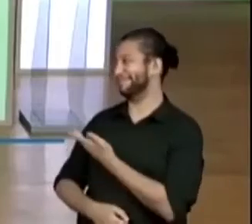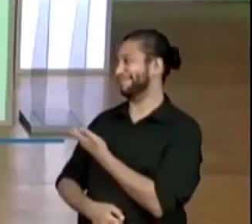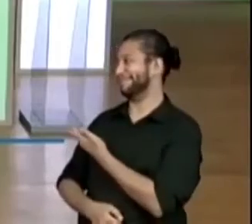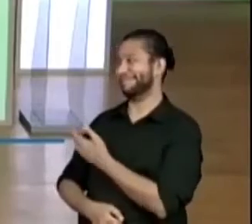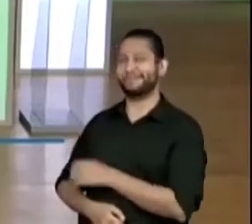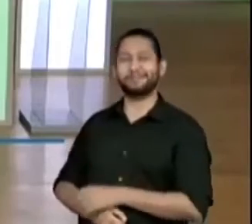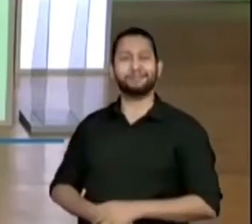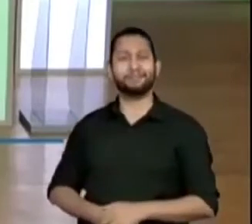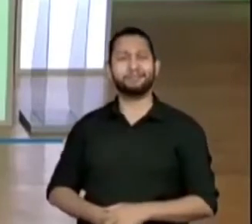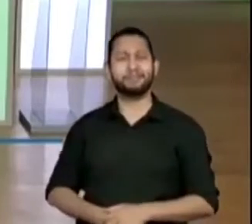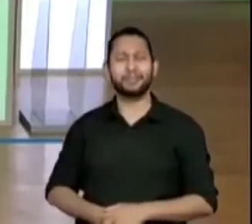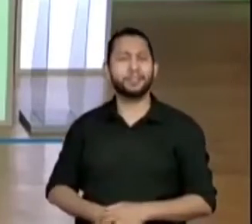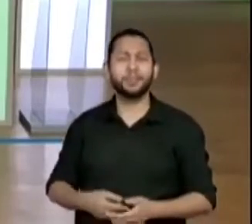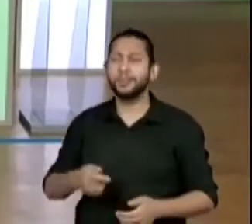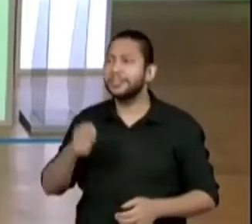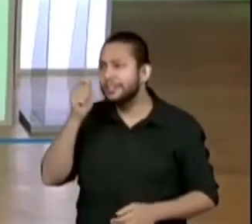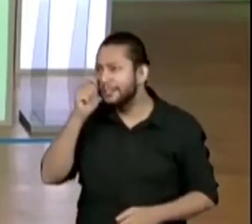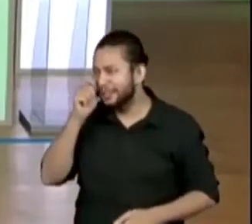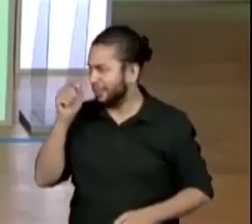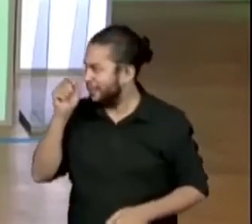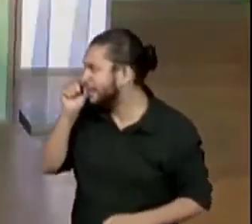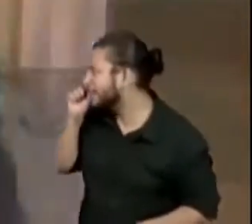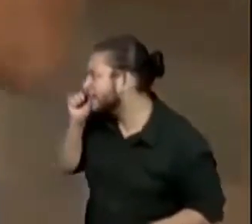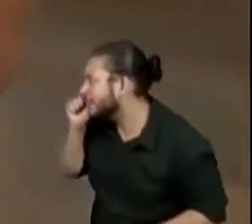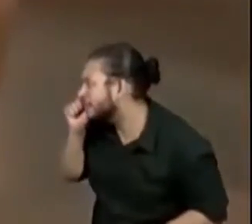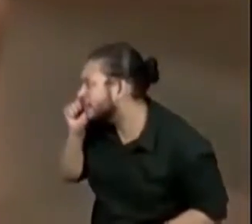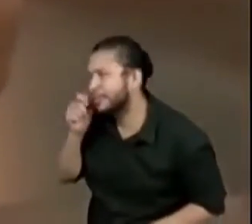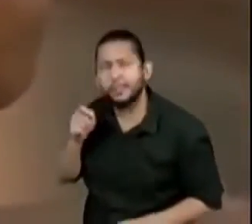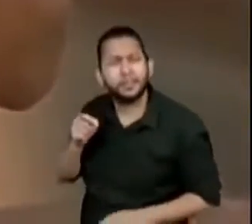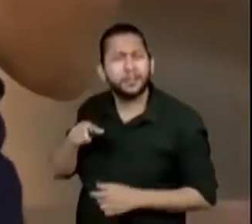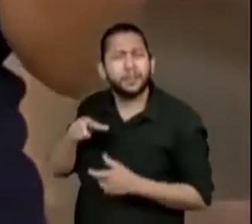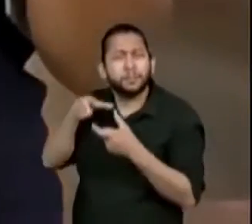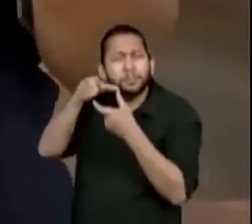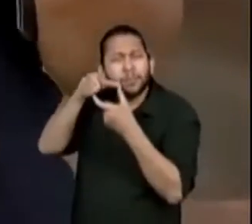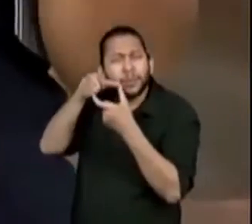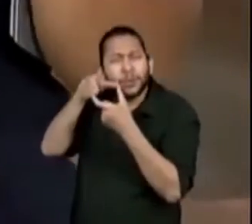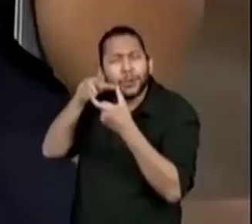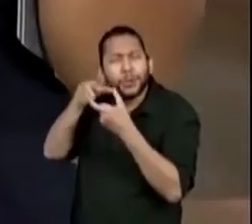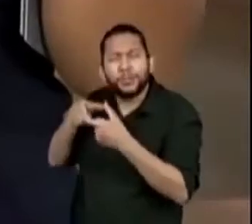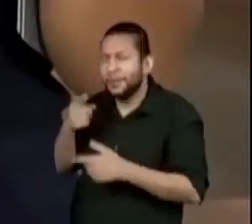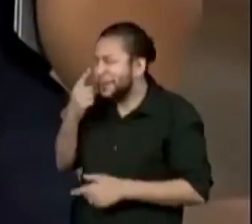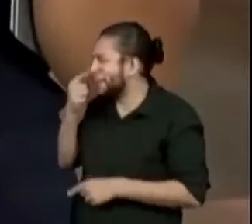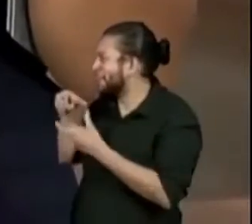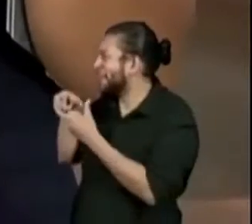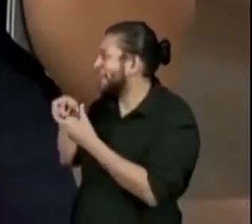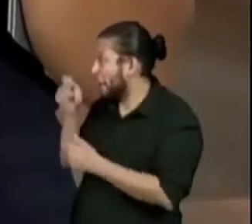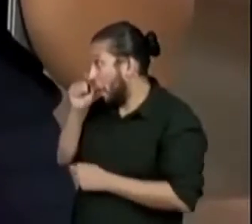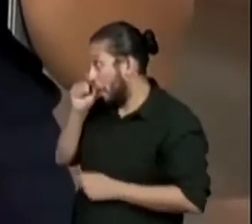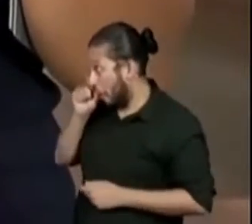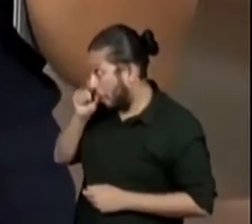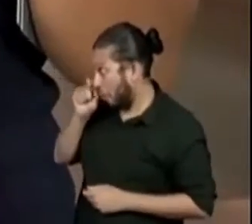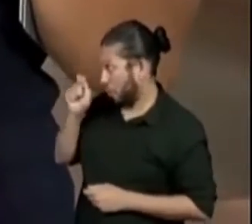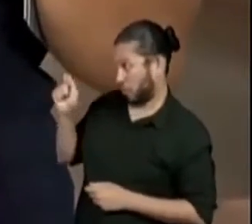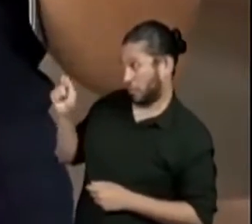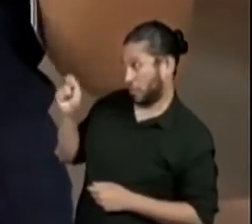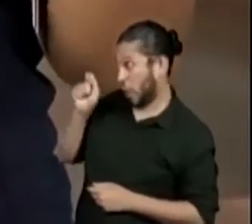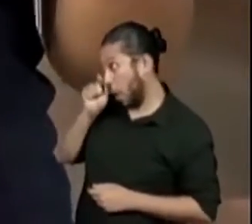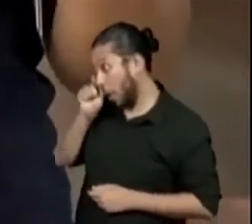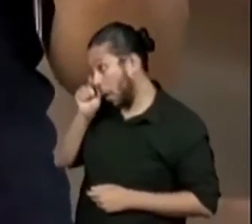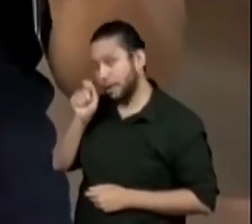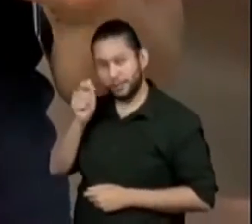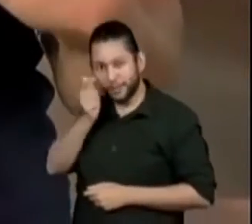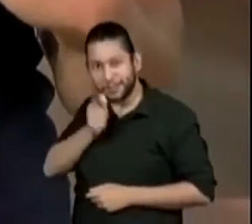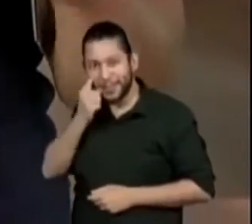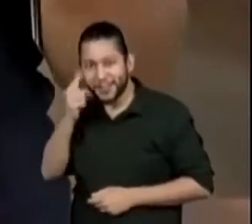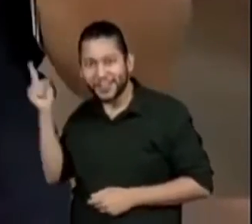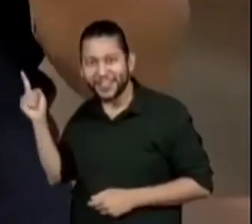Que calculadora? Não tô vendo nada aí na sua mão. Não falei que ela era pequenininha? Tão pequenininha, né? Olha aqui. Olha que maravilha. Será que vocês